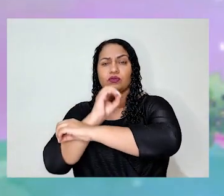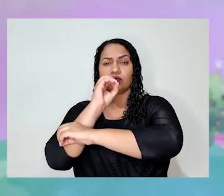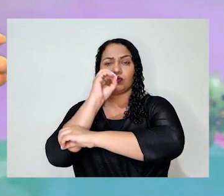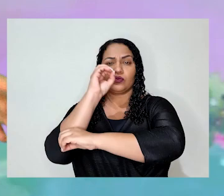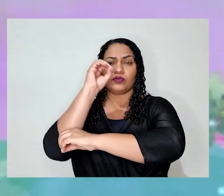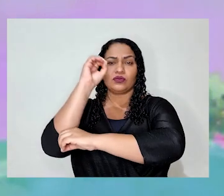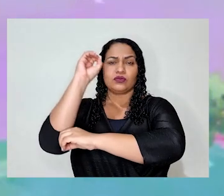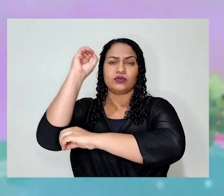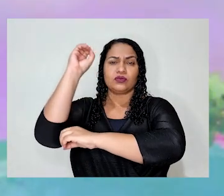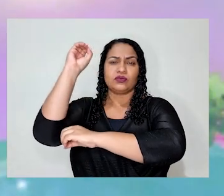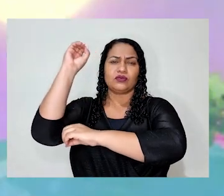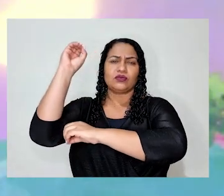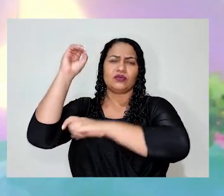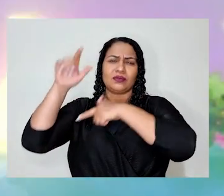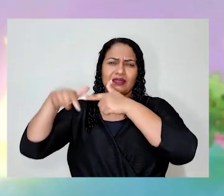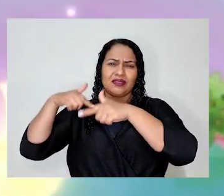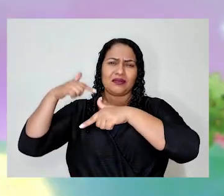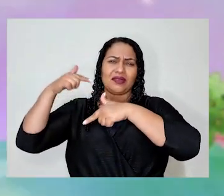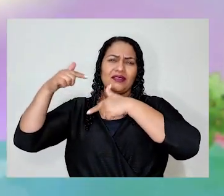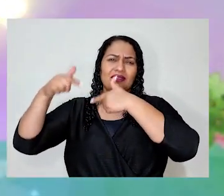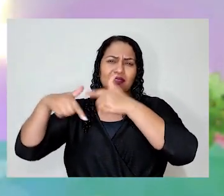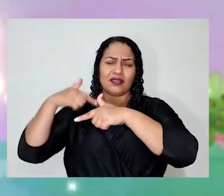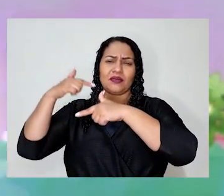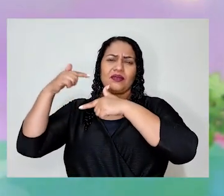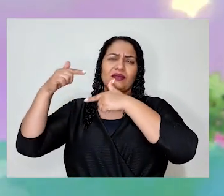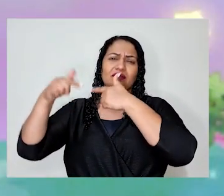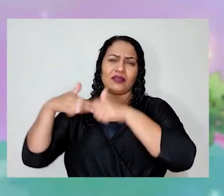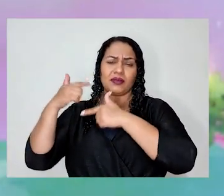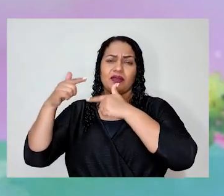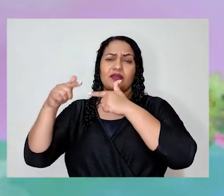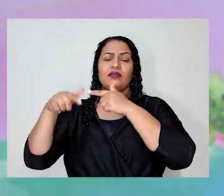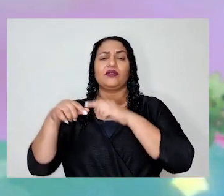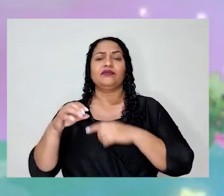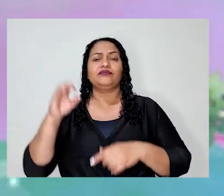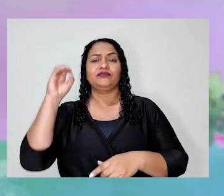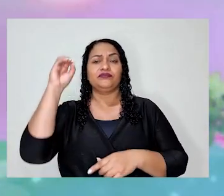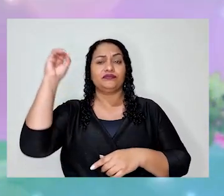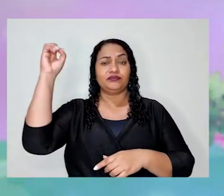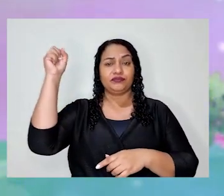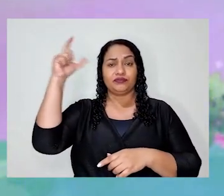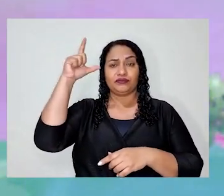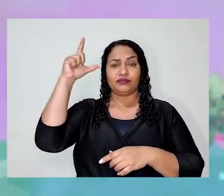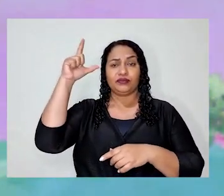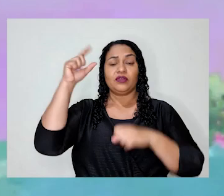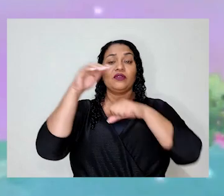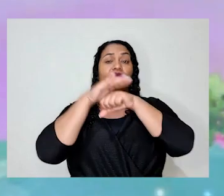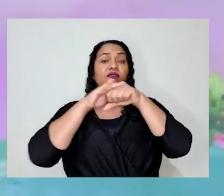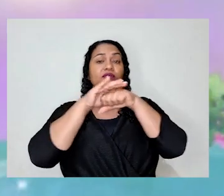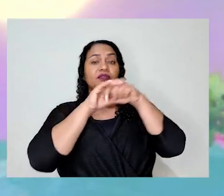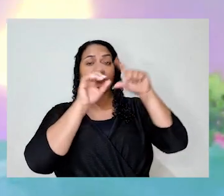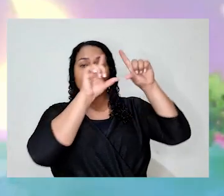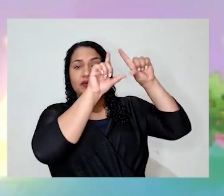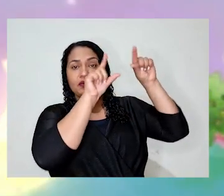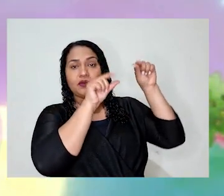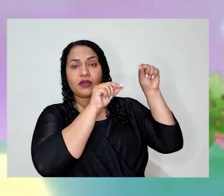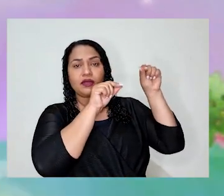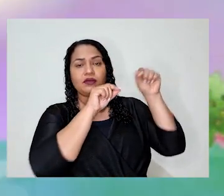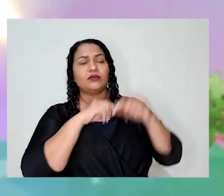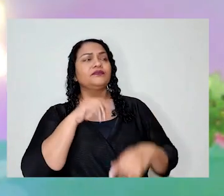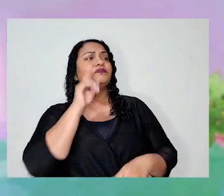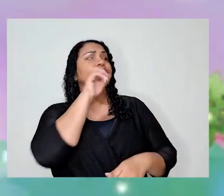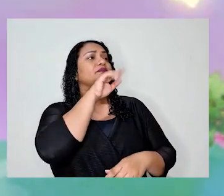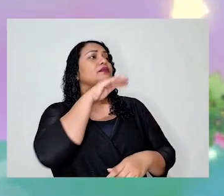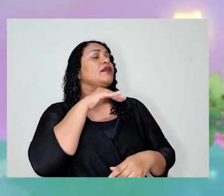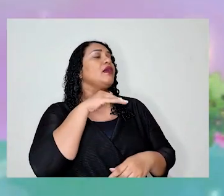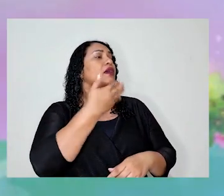muito, muito trabalhar, acordou a lua e recomendou a ela assim: